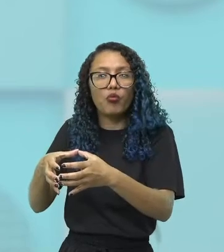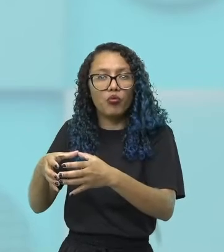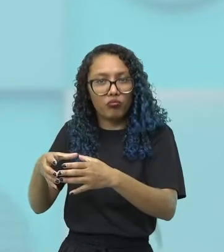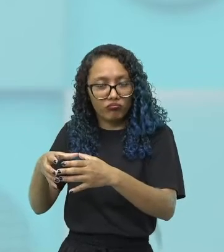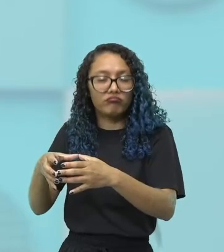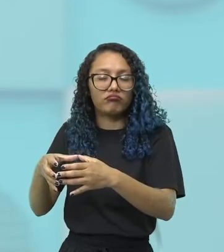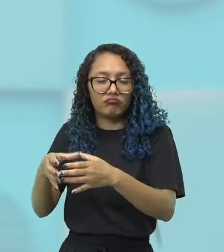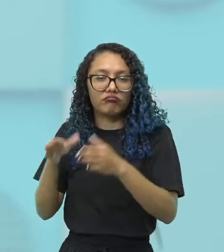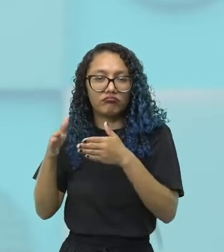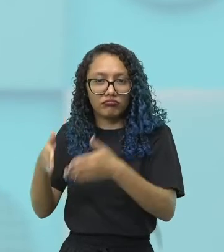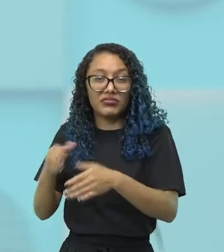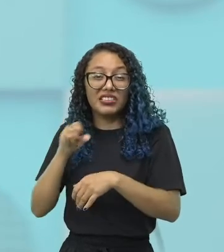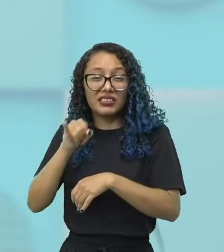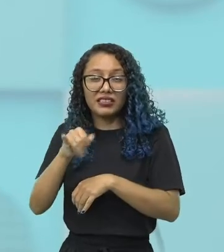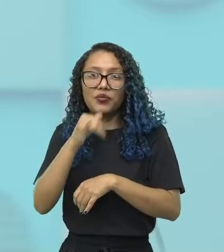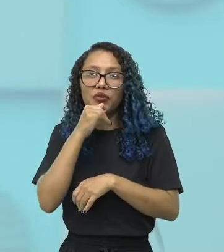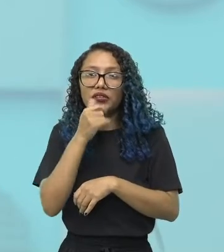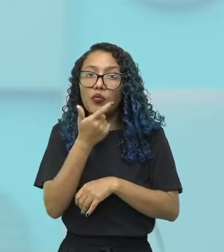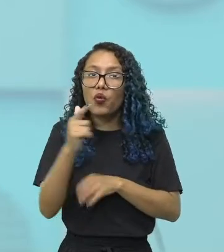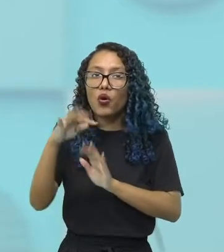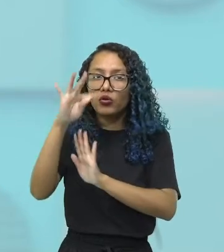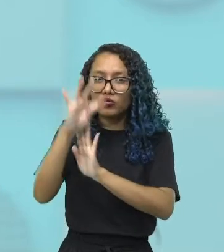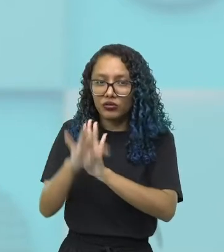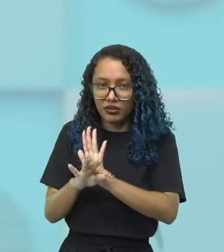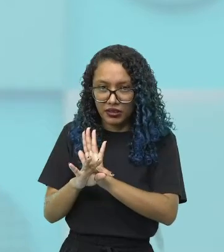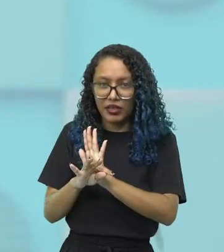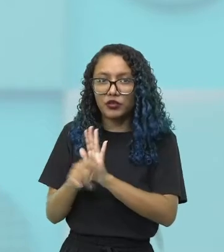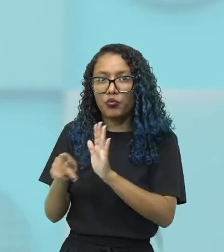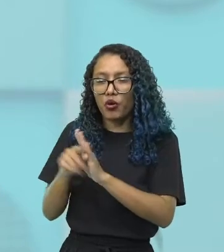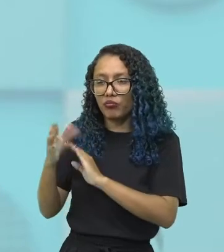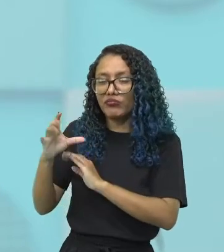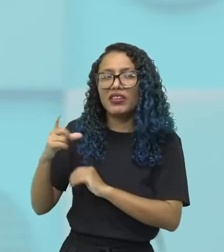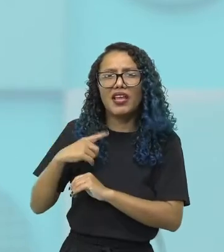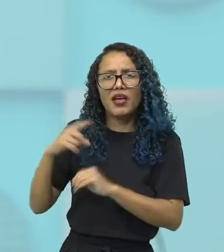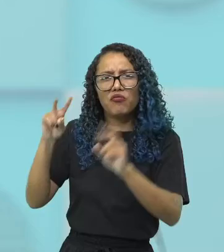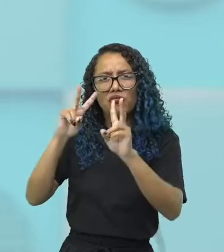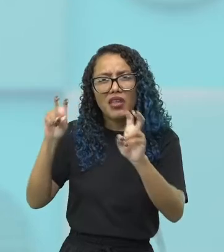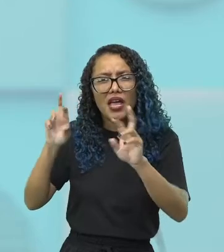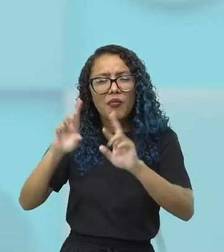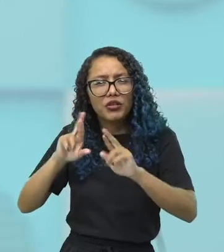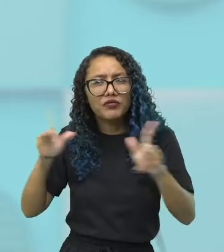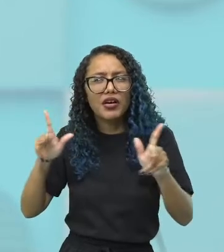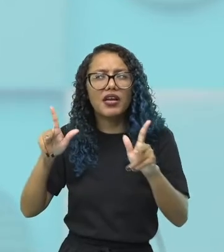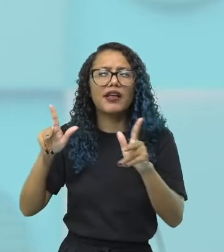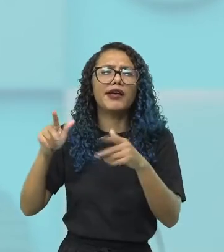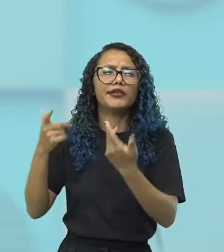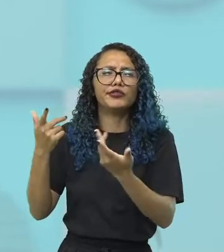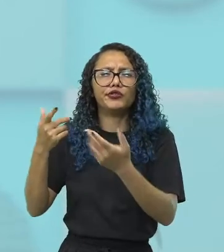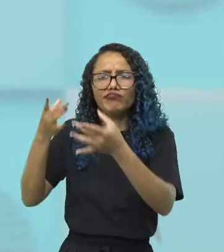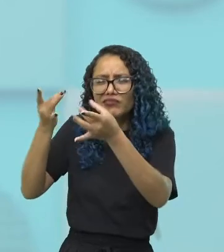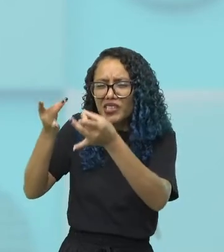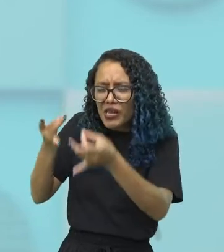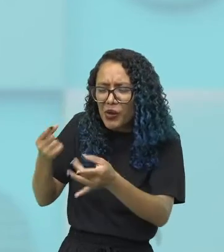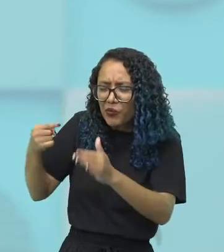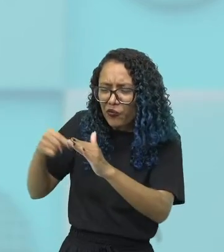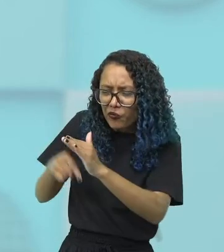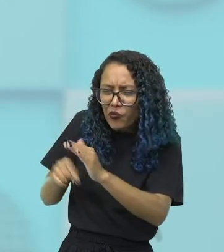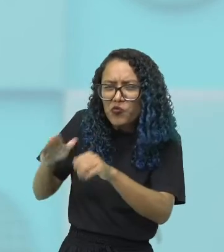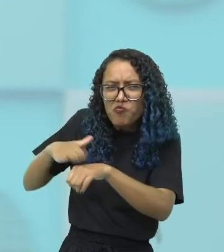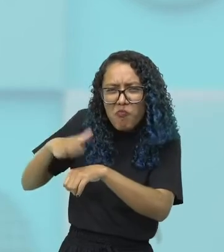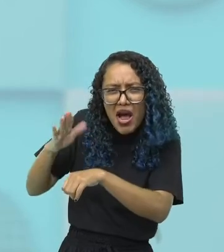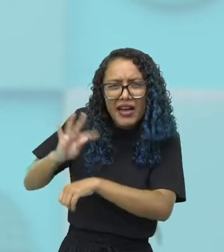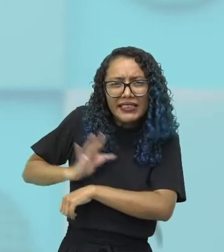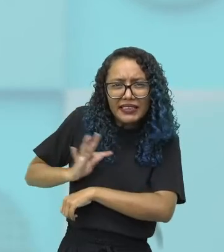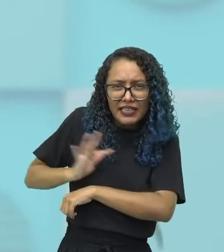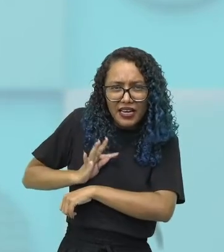texto que falam dessas aves que semeiam, você ia pegar com outro título, né, com um estudo mais aprofundado. E nós estamos falando de um texto